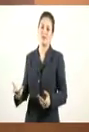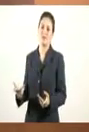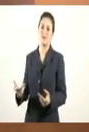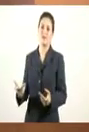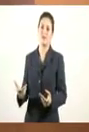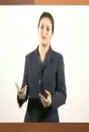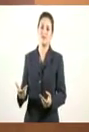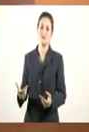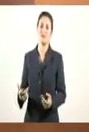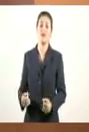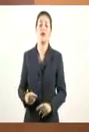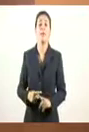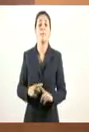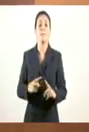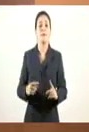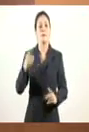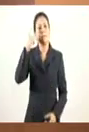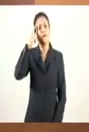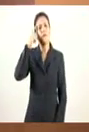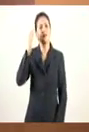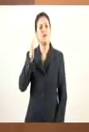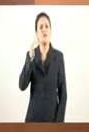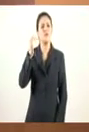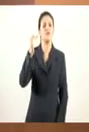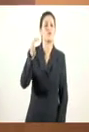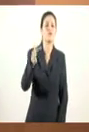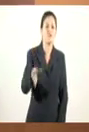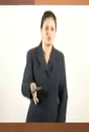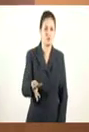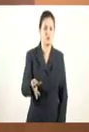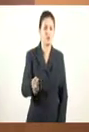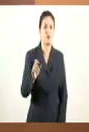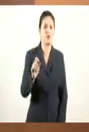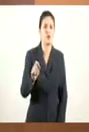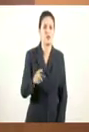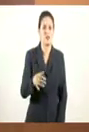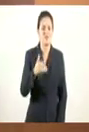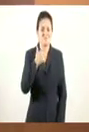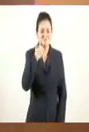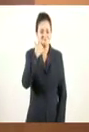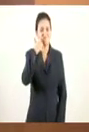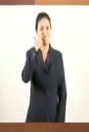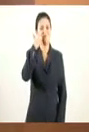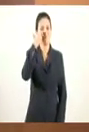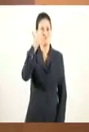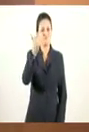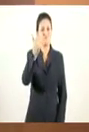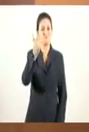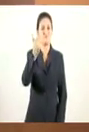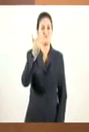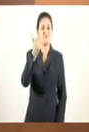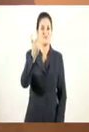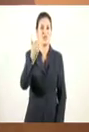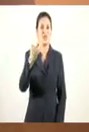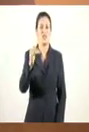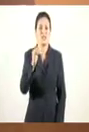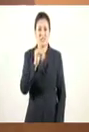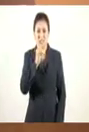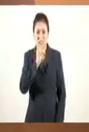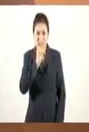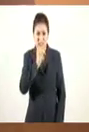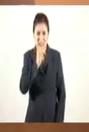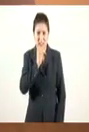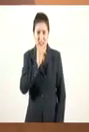que, apesar de toda essa tristeza que é, apesar da vergonha que é a gente saber que existe isso no Maranhão,